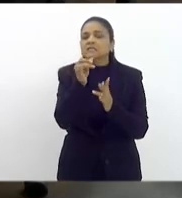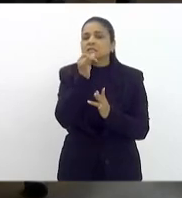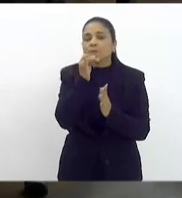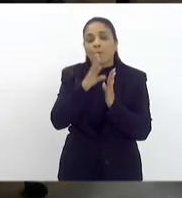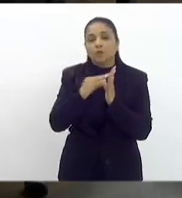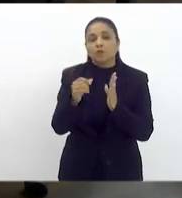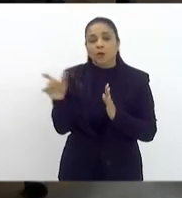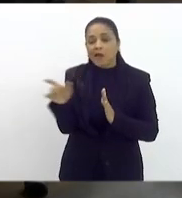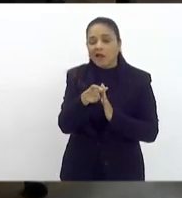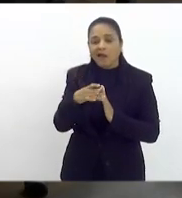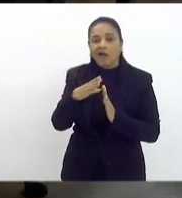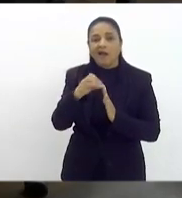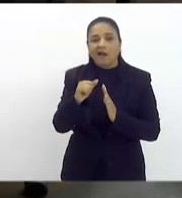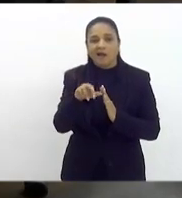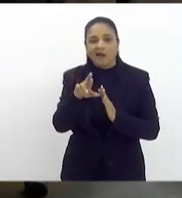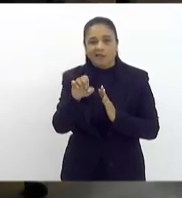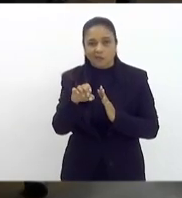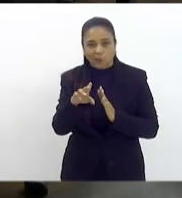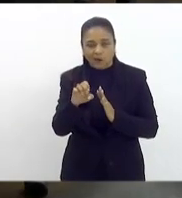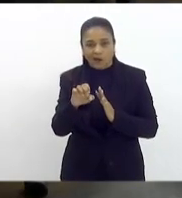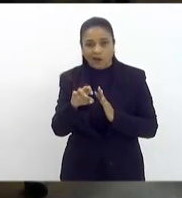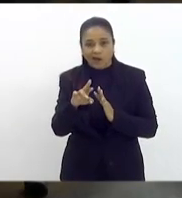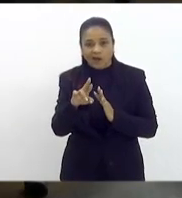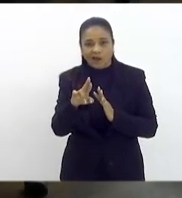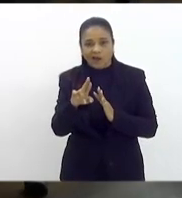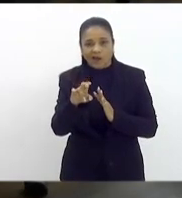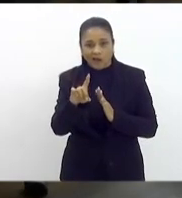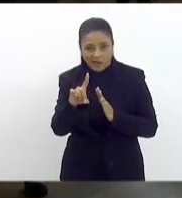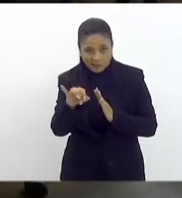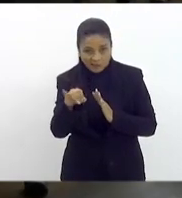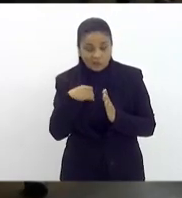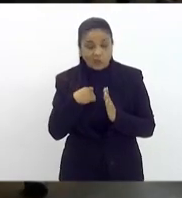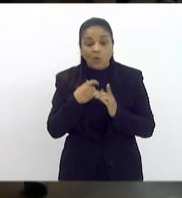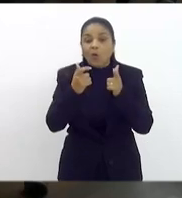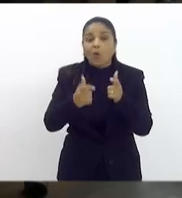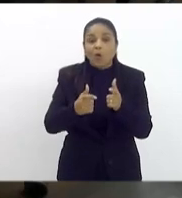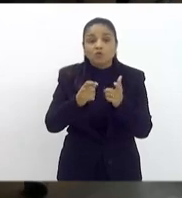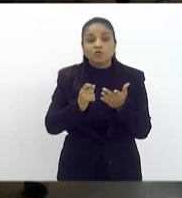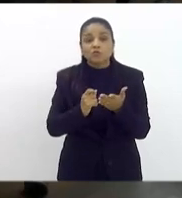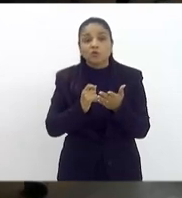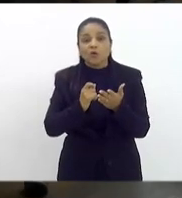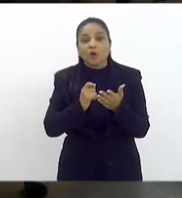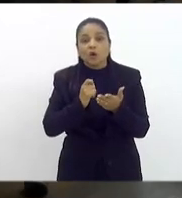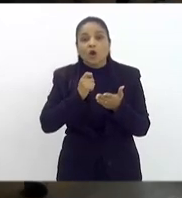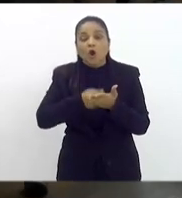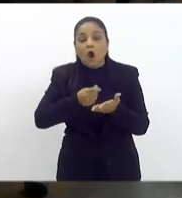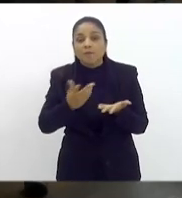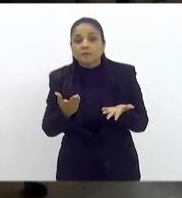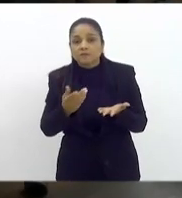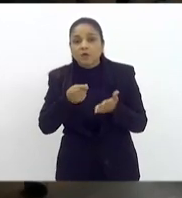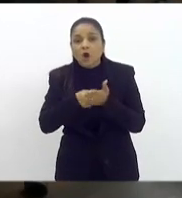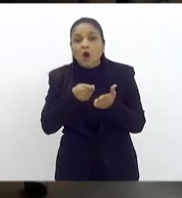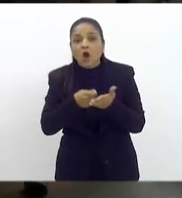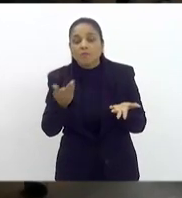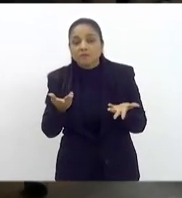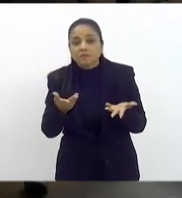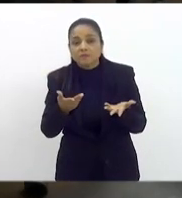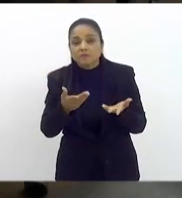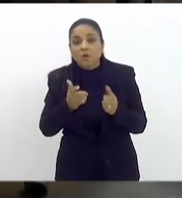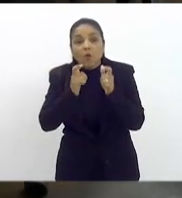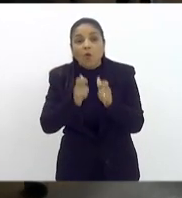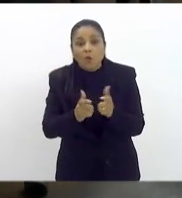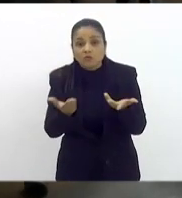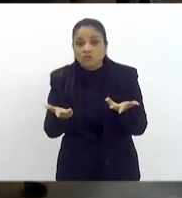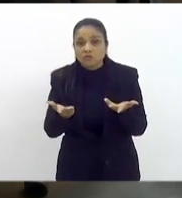Você cobra onde? Você cobra onde ocorre o fato gerador, onde está a matriz. Essa foi uma discussão há muito tempo aí.